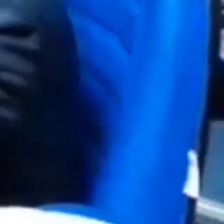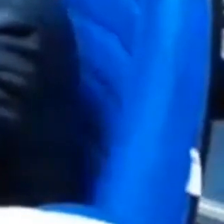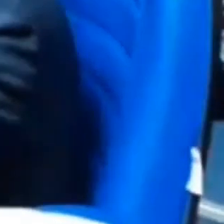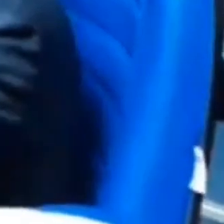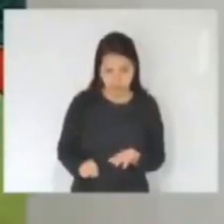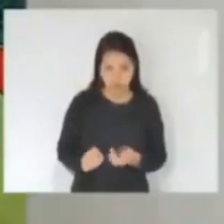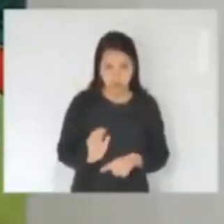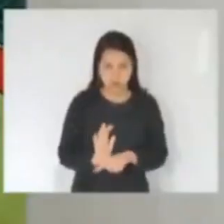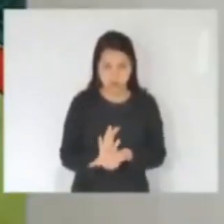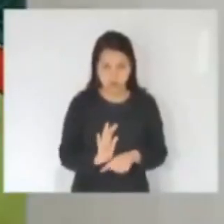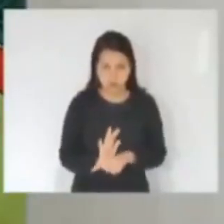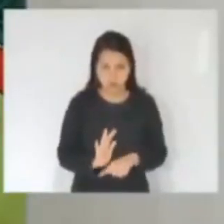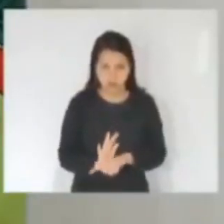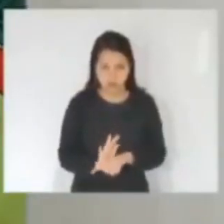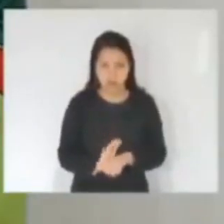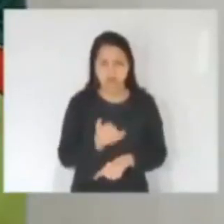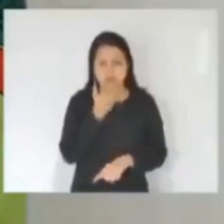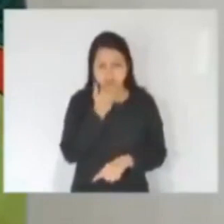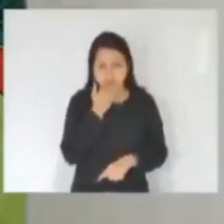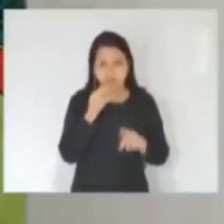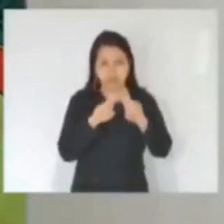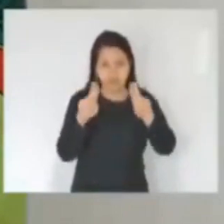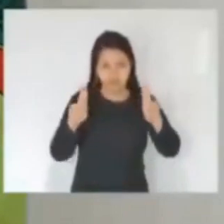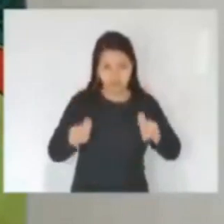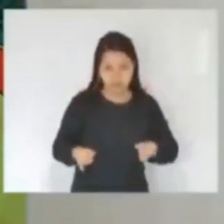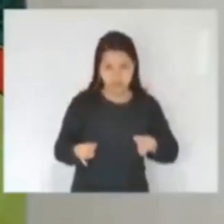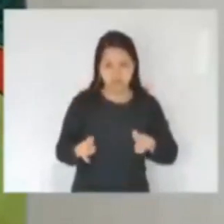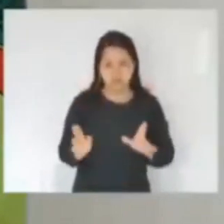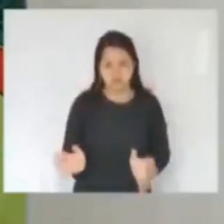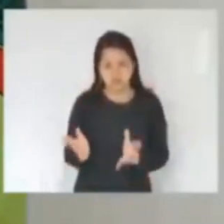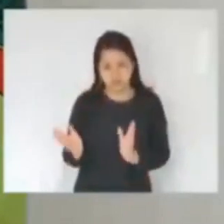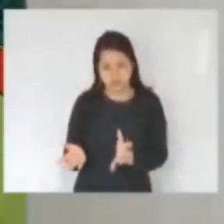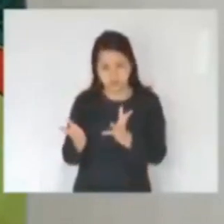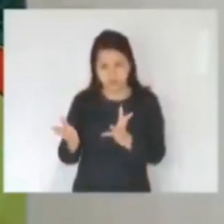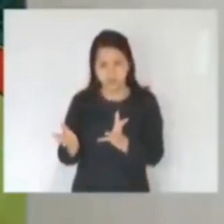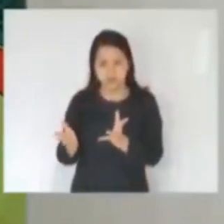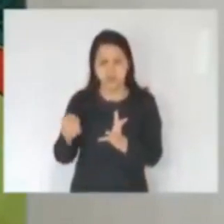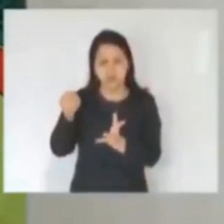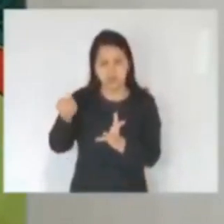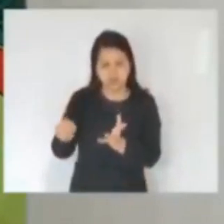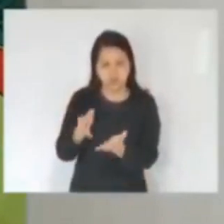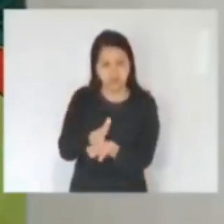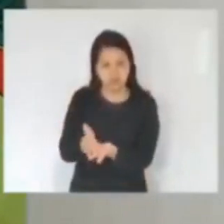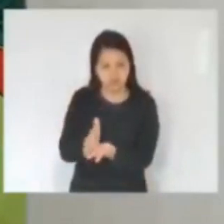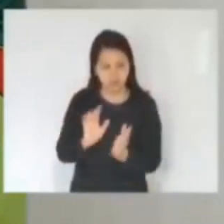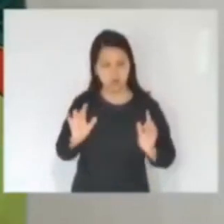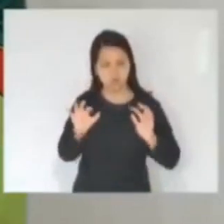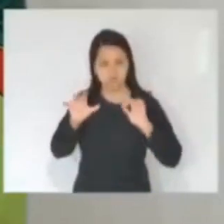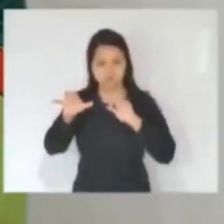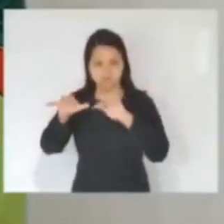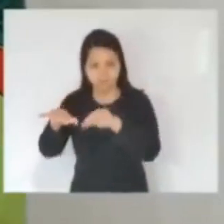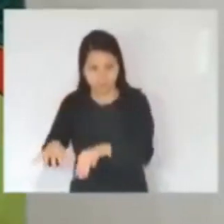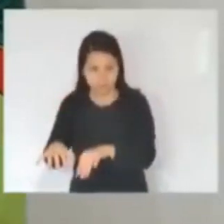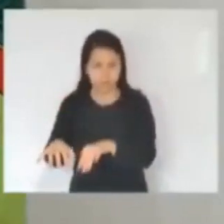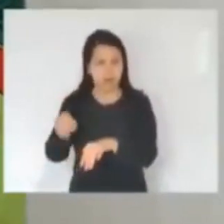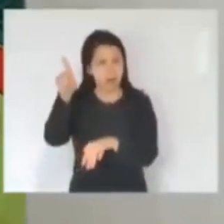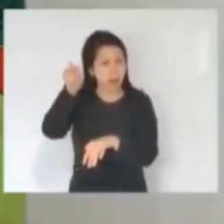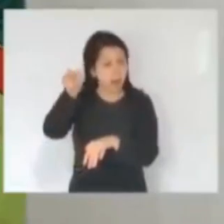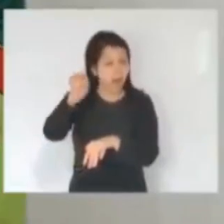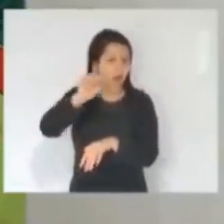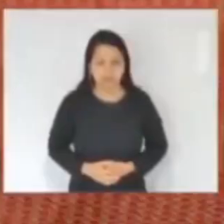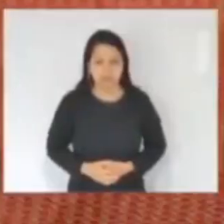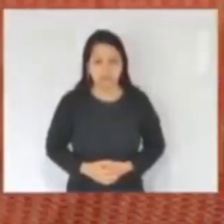Aí vocês veem o reitor da UFSC apoiando e citando a ocupação da Universidade Federal da Fronteira Sul, que é lá no oeste. É um